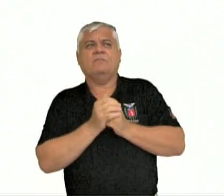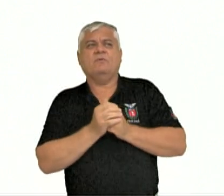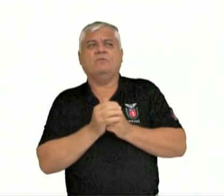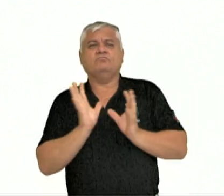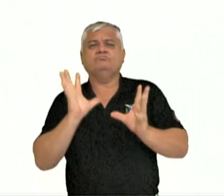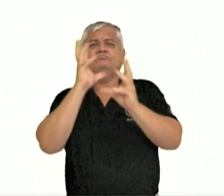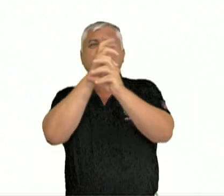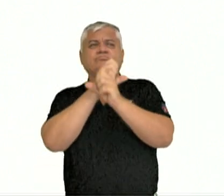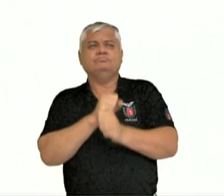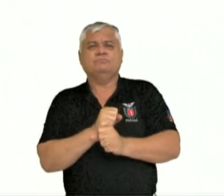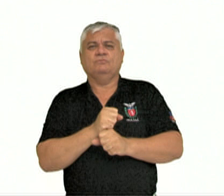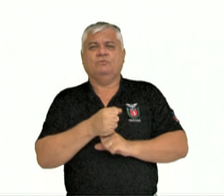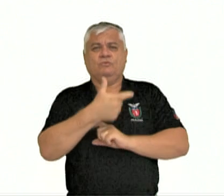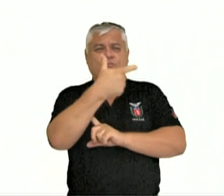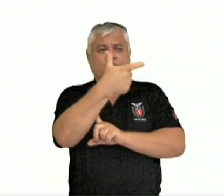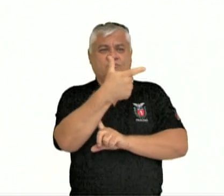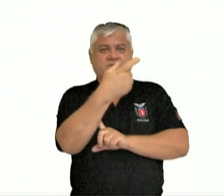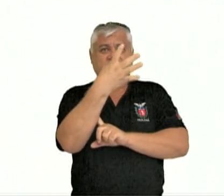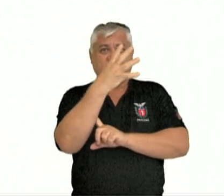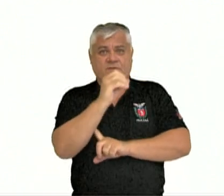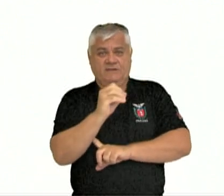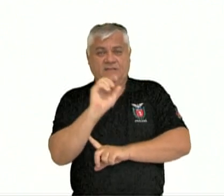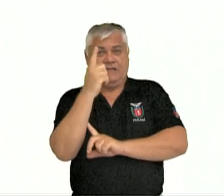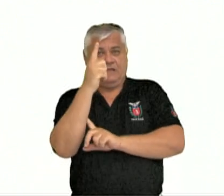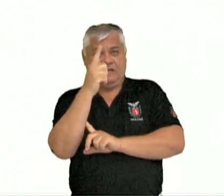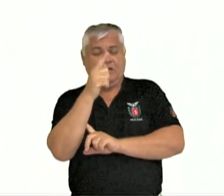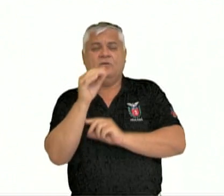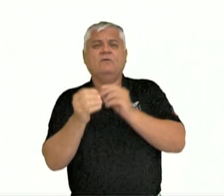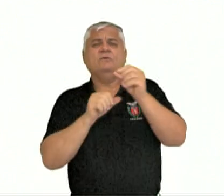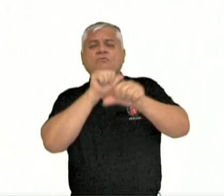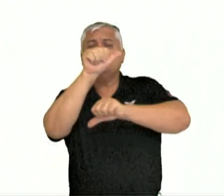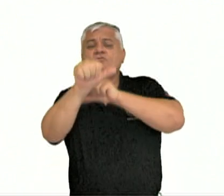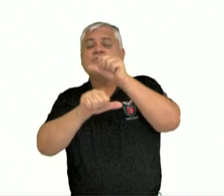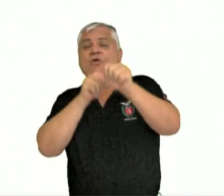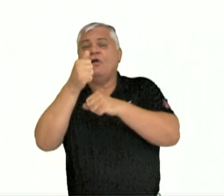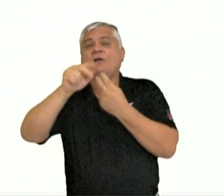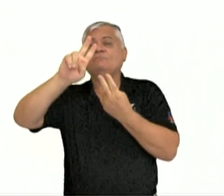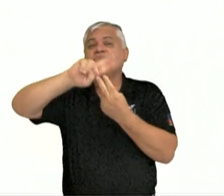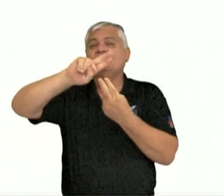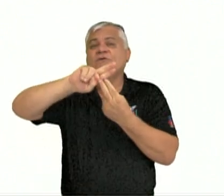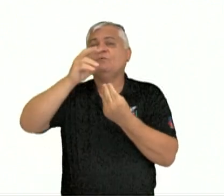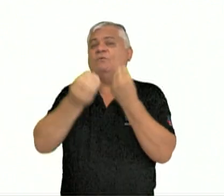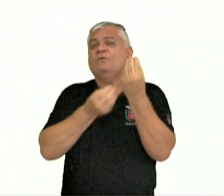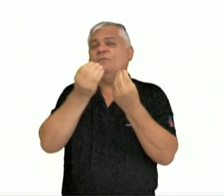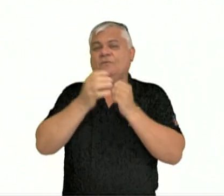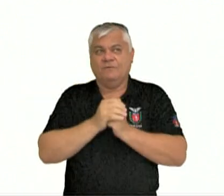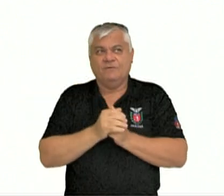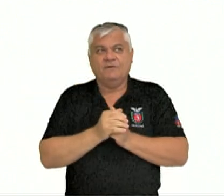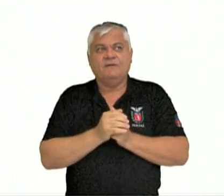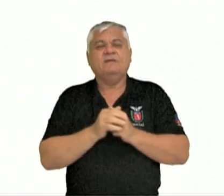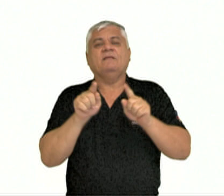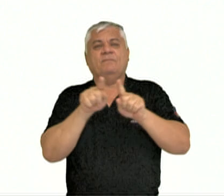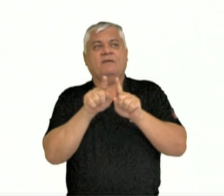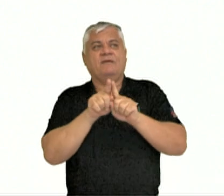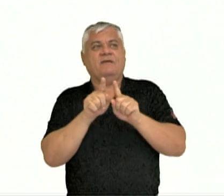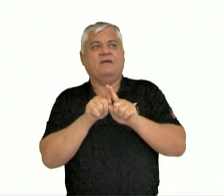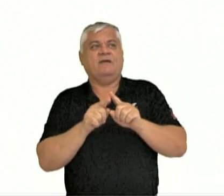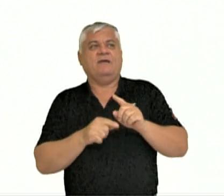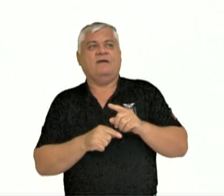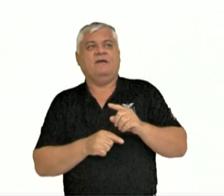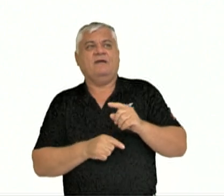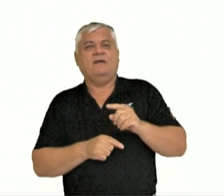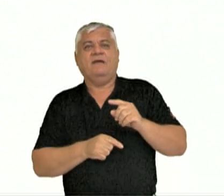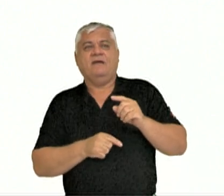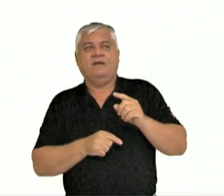medida do arco de 240 graus. Você vai fazer essa transformação de grau para radianos na letra A e na letra B você